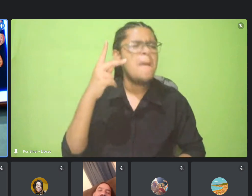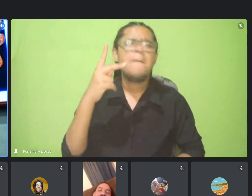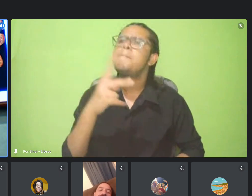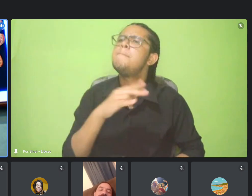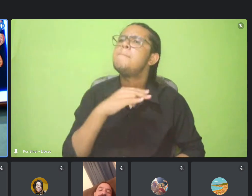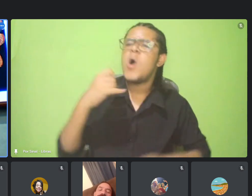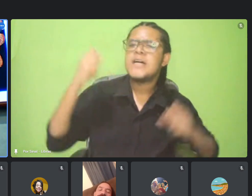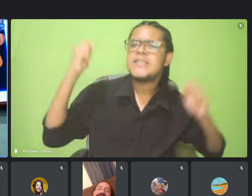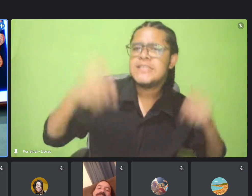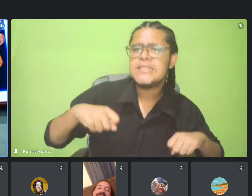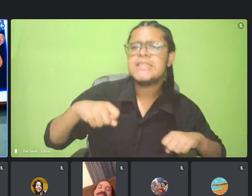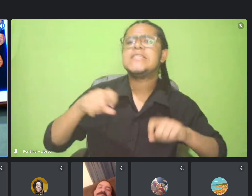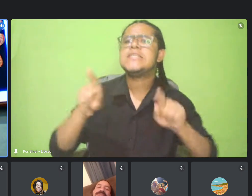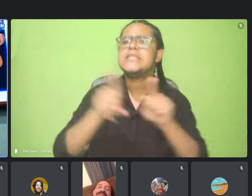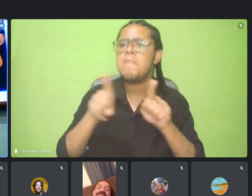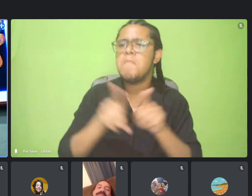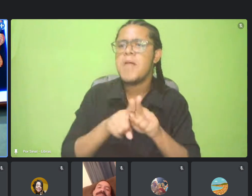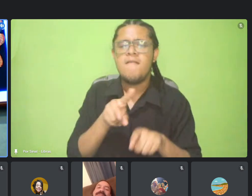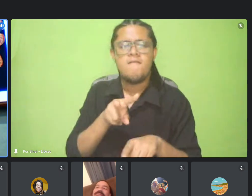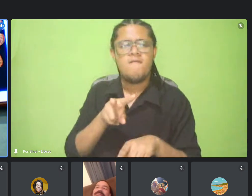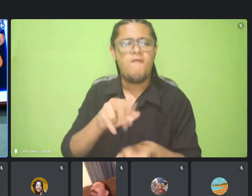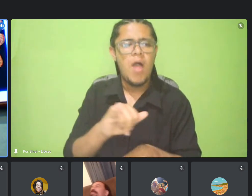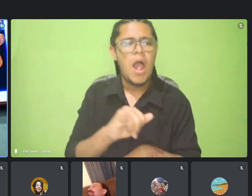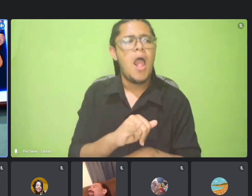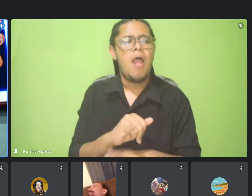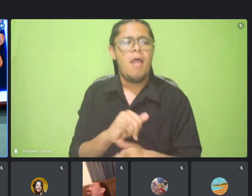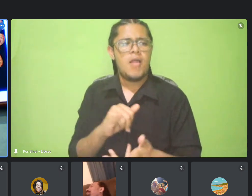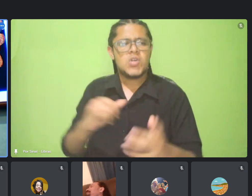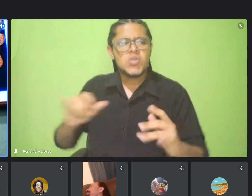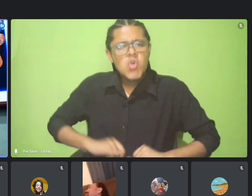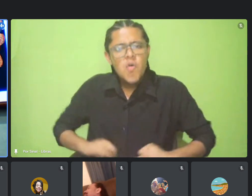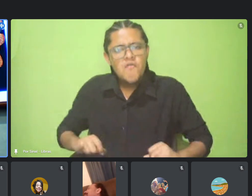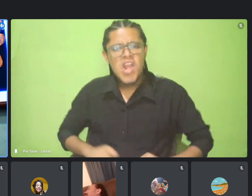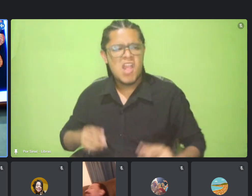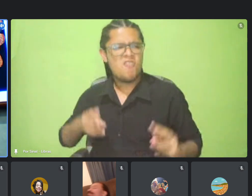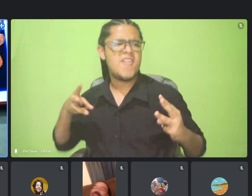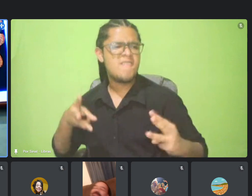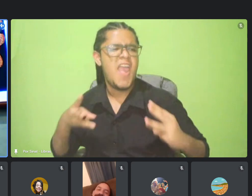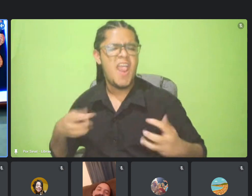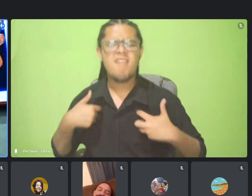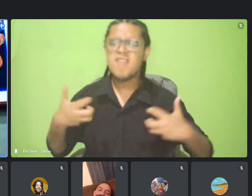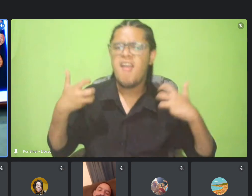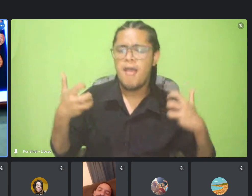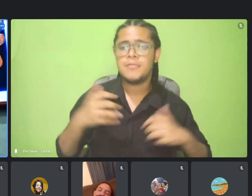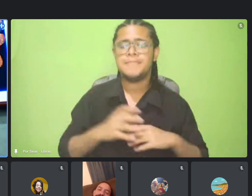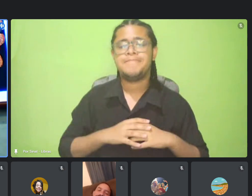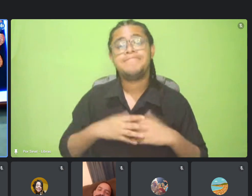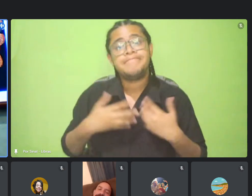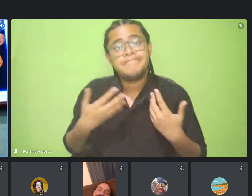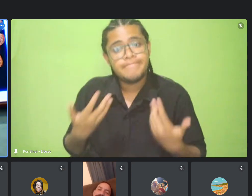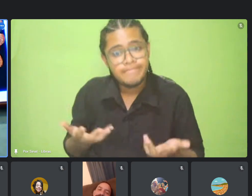que é o ajudando a deixar menos possível driblar a lei para que dentro dessa burocracia